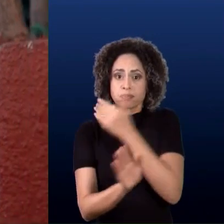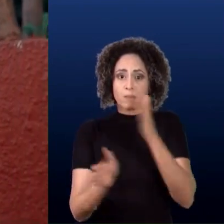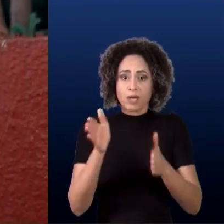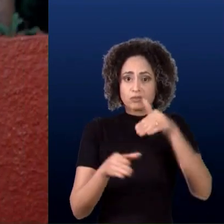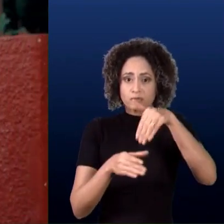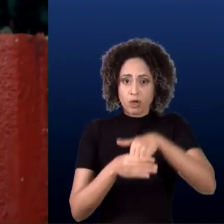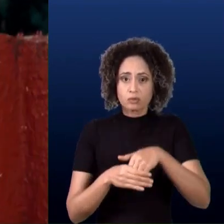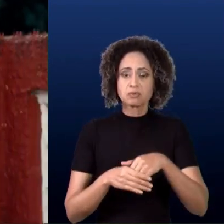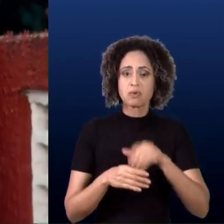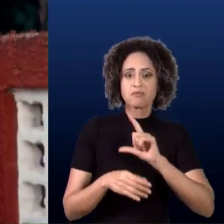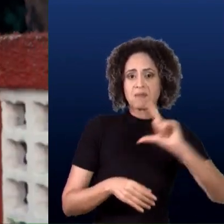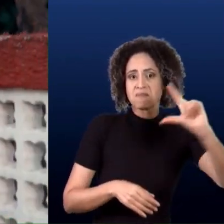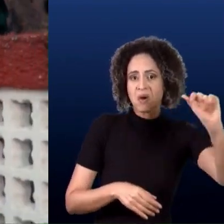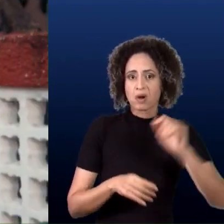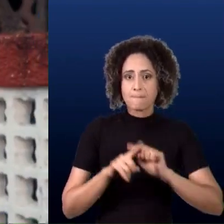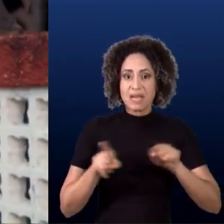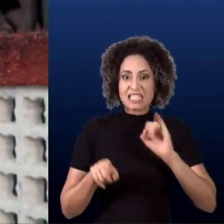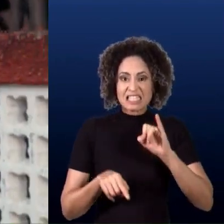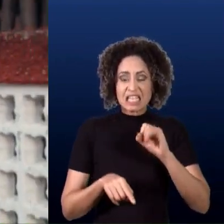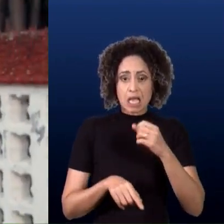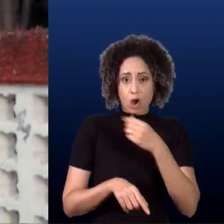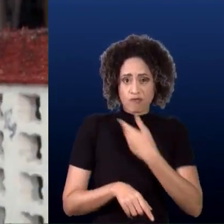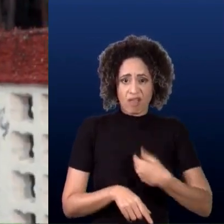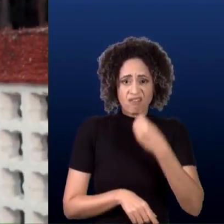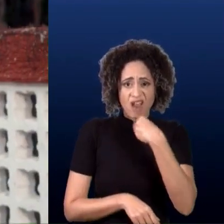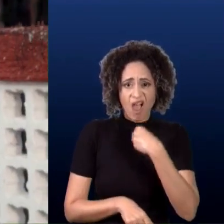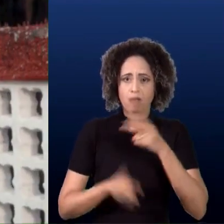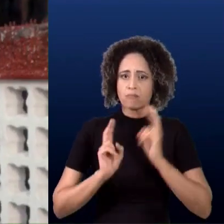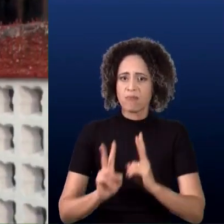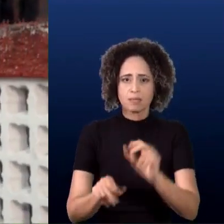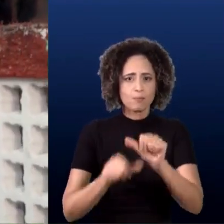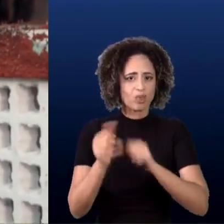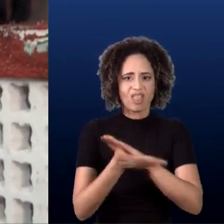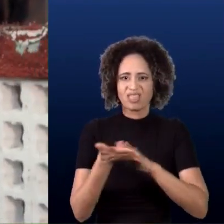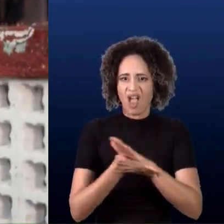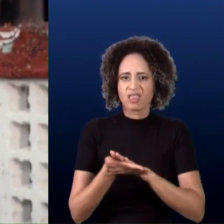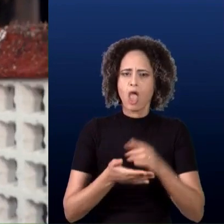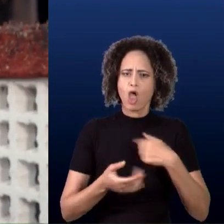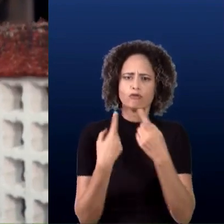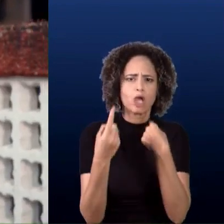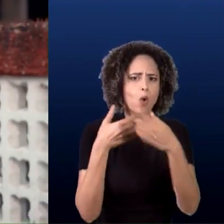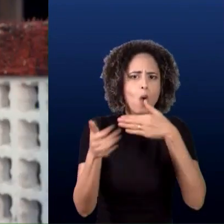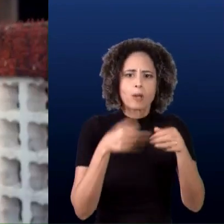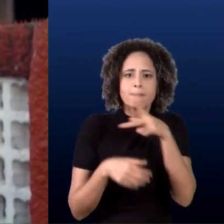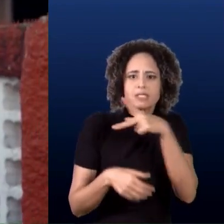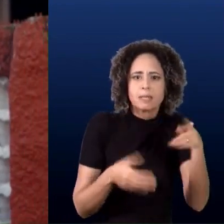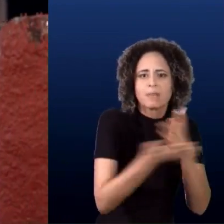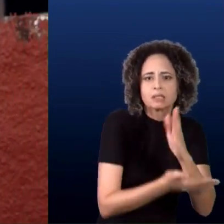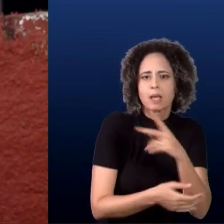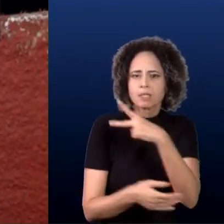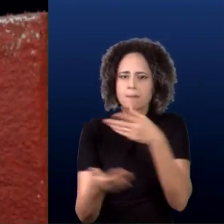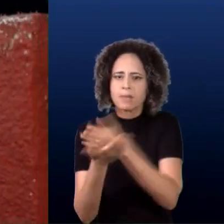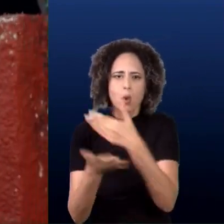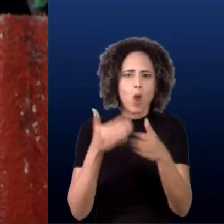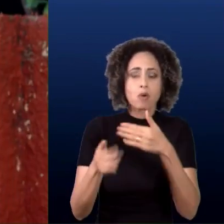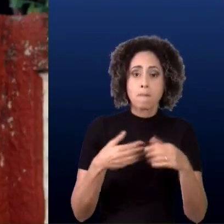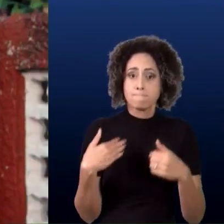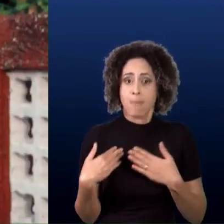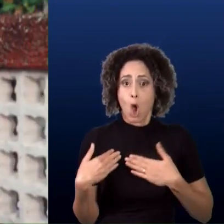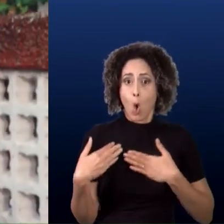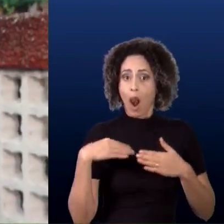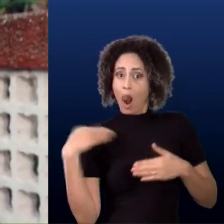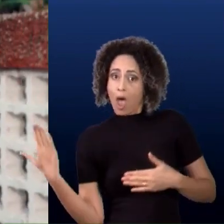passa a eleição, o padrinho político vai embora. E se o governador for fraco, vai continuar tudo como está. Eu vou dialogar com qualquer presidente,